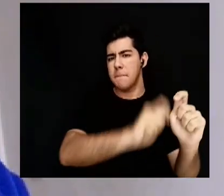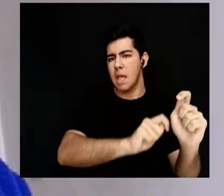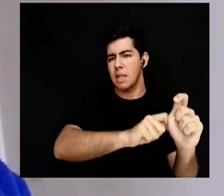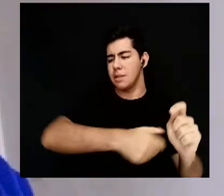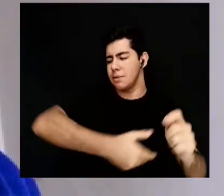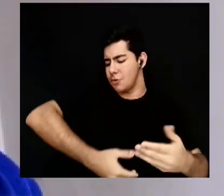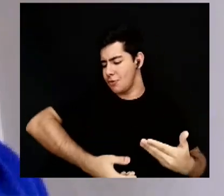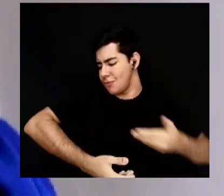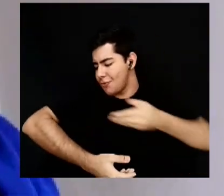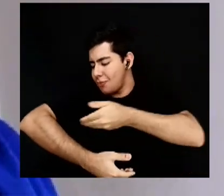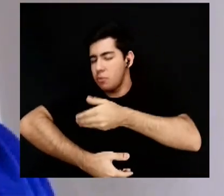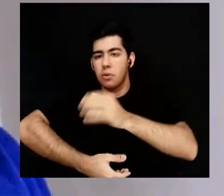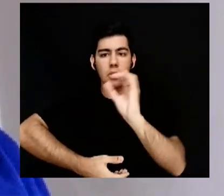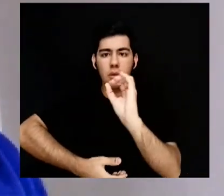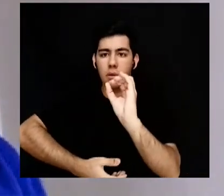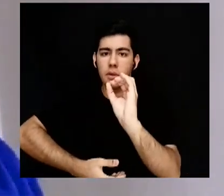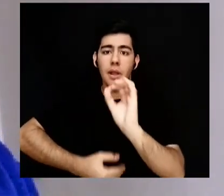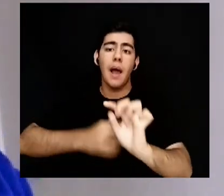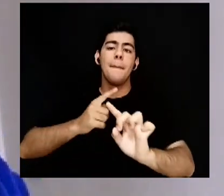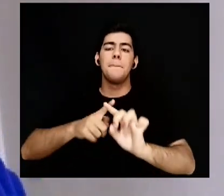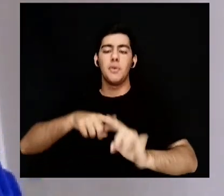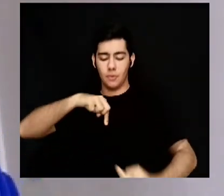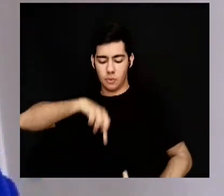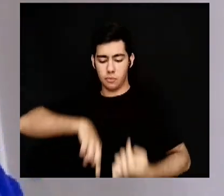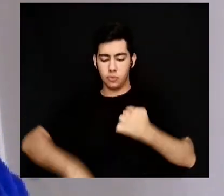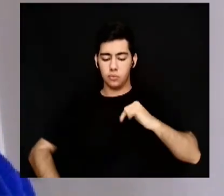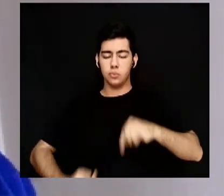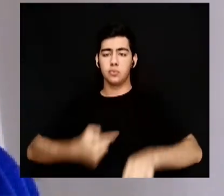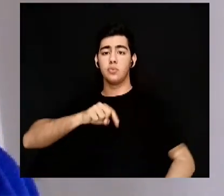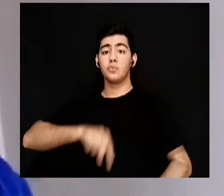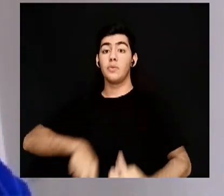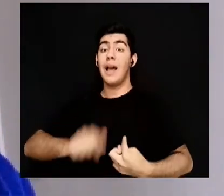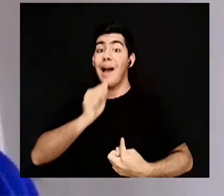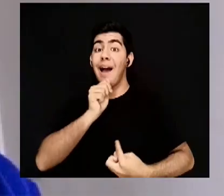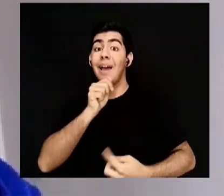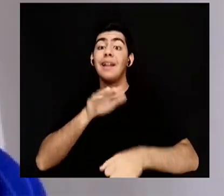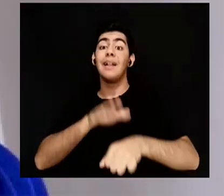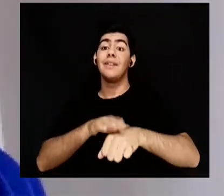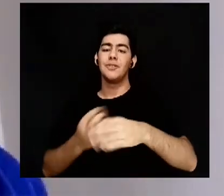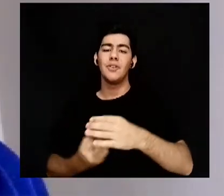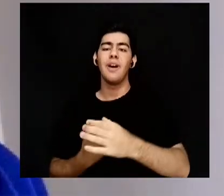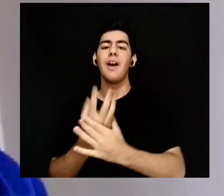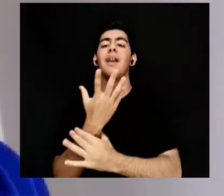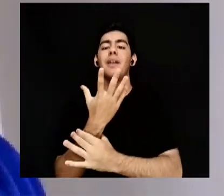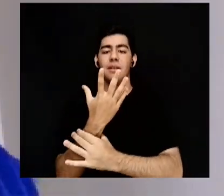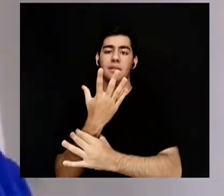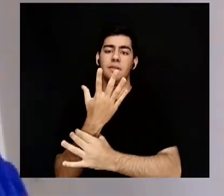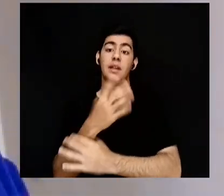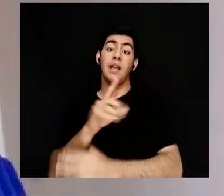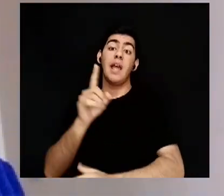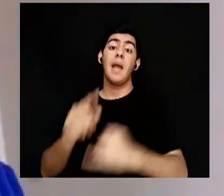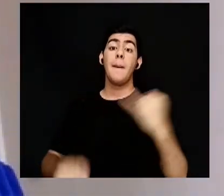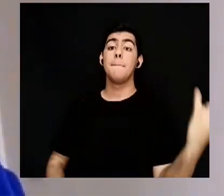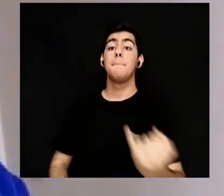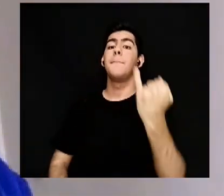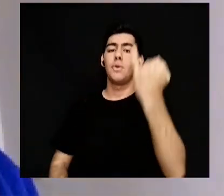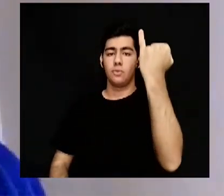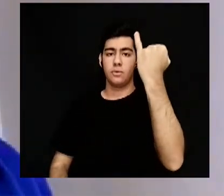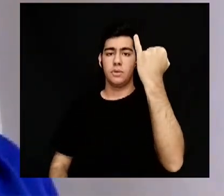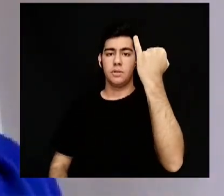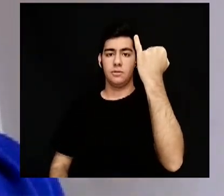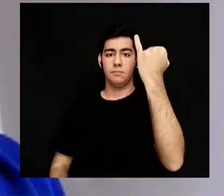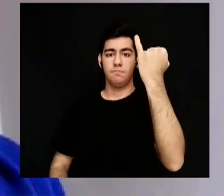flora bacteriana intestinal da criança, e essa flora bacteriana intestinal é muito importante para absolutamente tudo, até para a questão